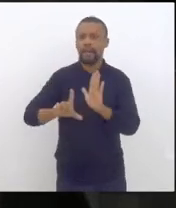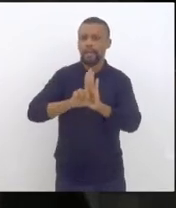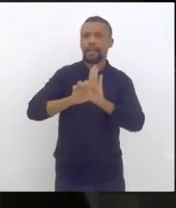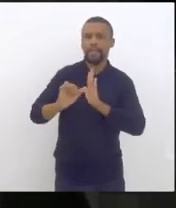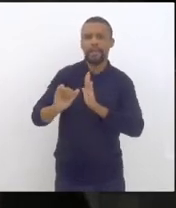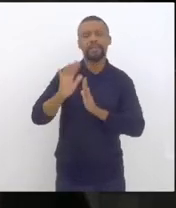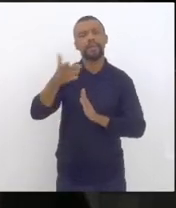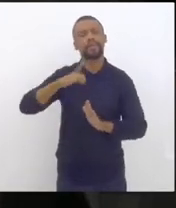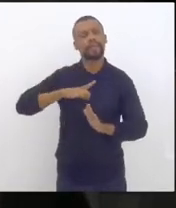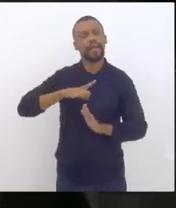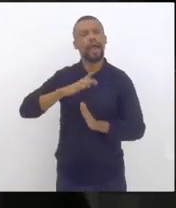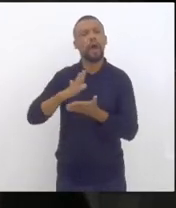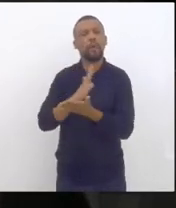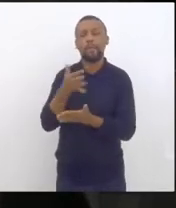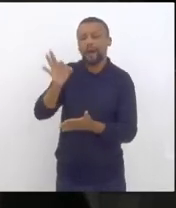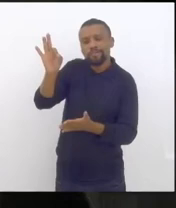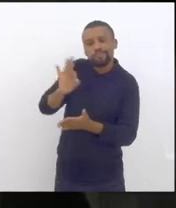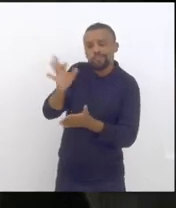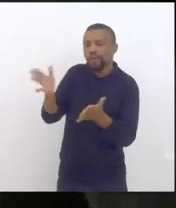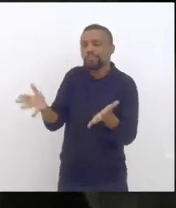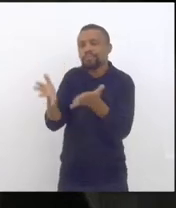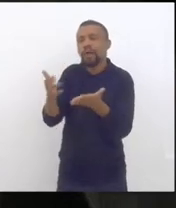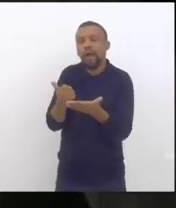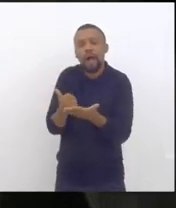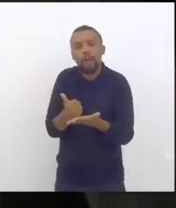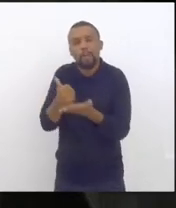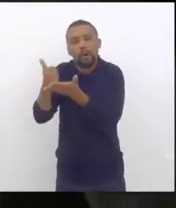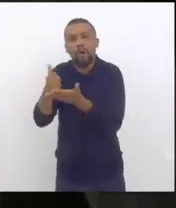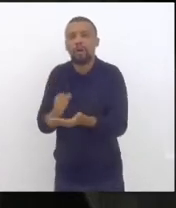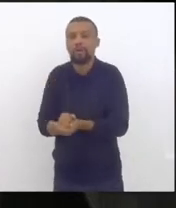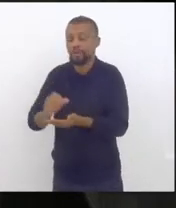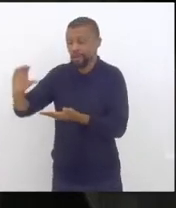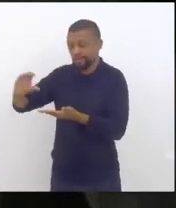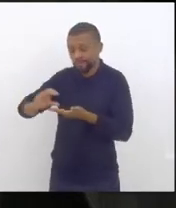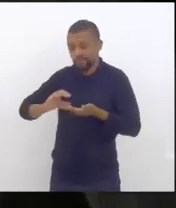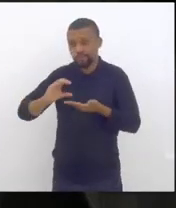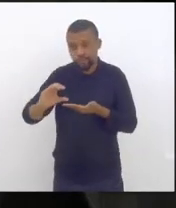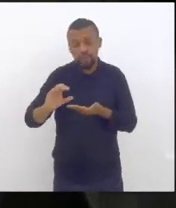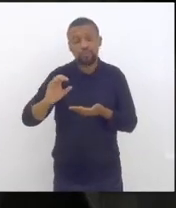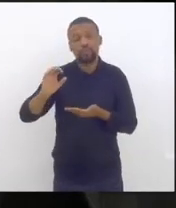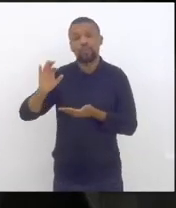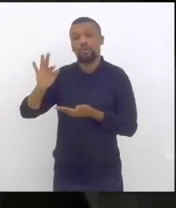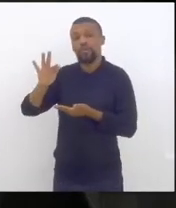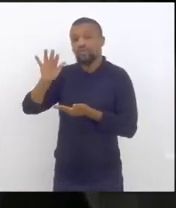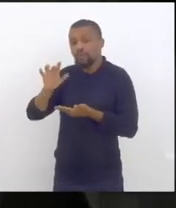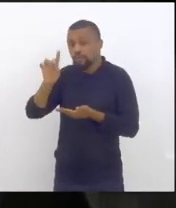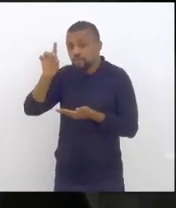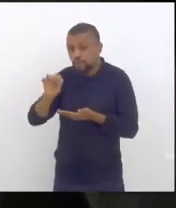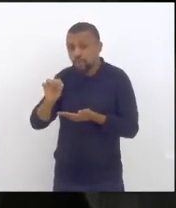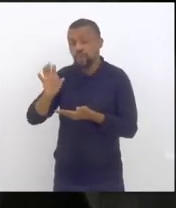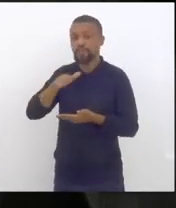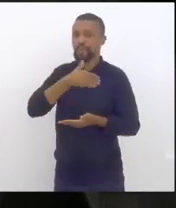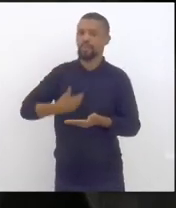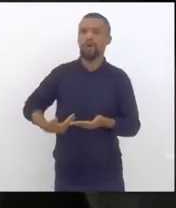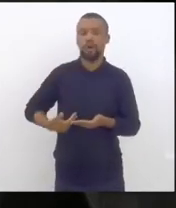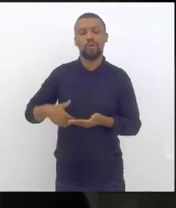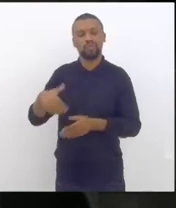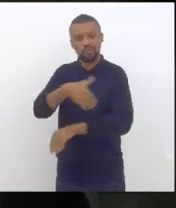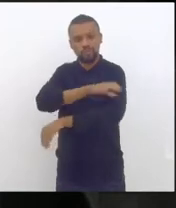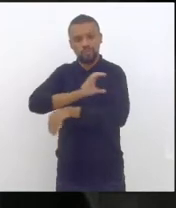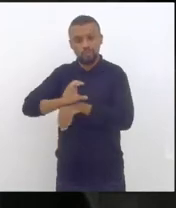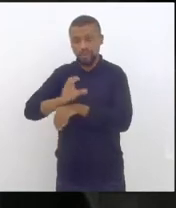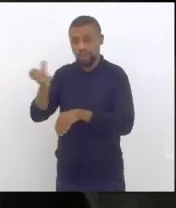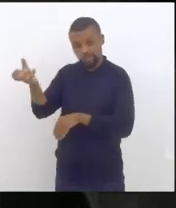já já alguma linha de fomento específica recursos do fundo estadual de cultura cabe perfeitamente como fonte de custeio